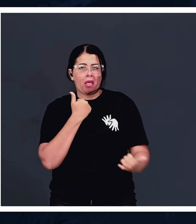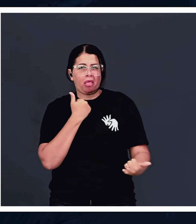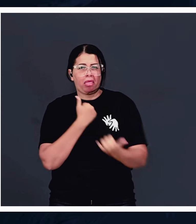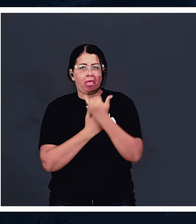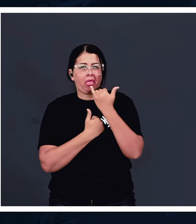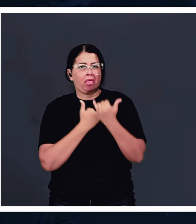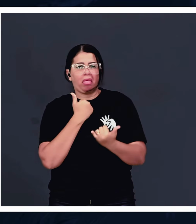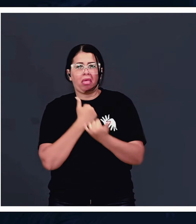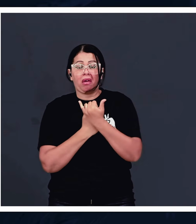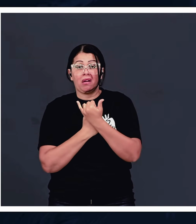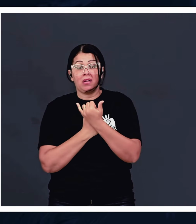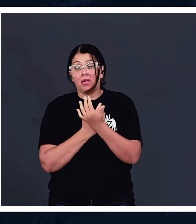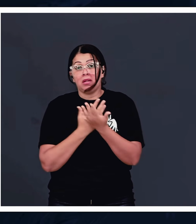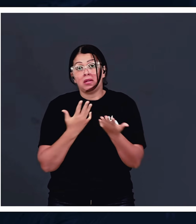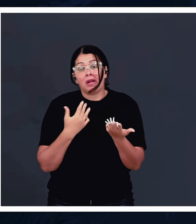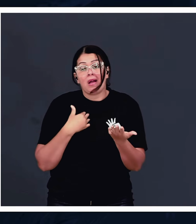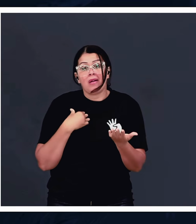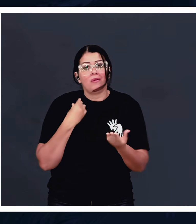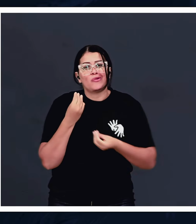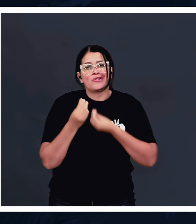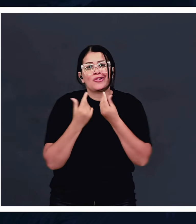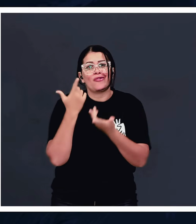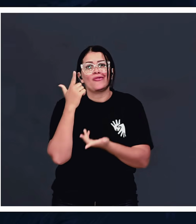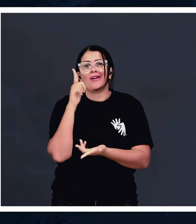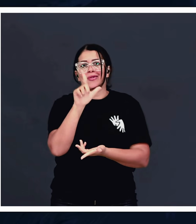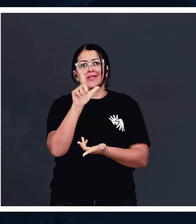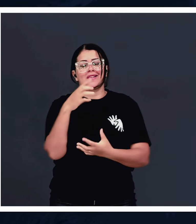até chegar ao ponto em que você não vai mais ouvir,